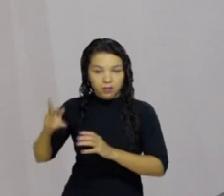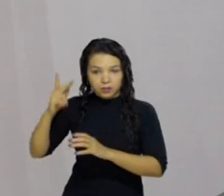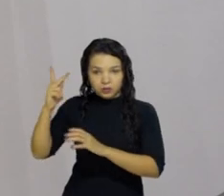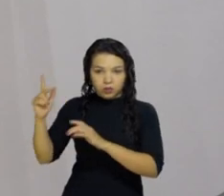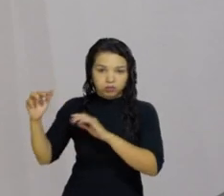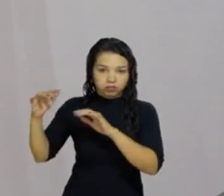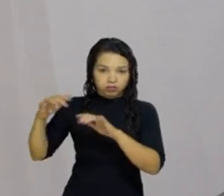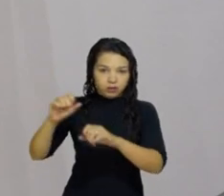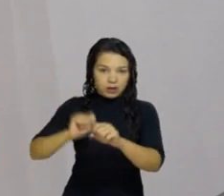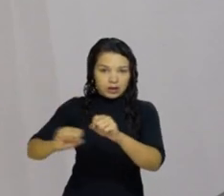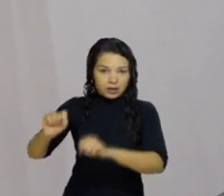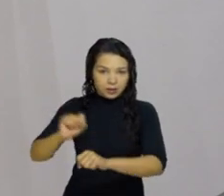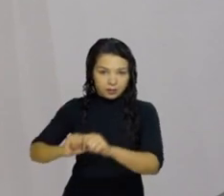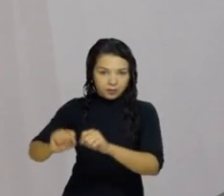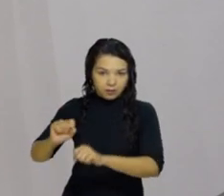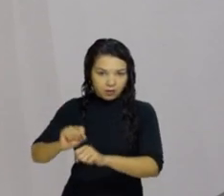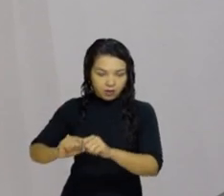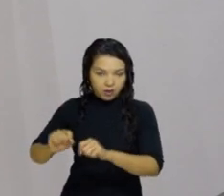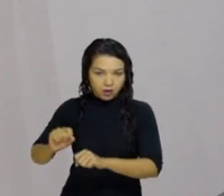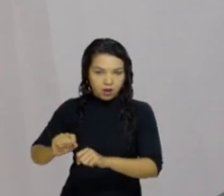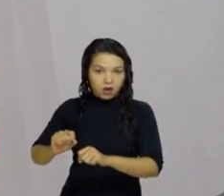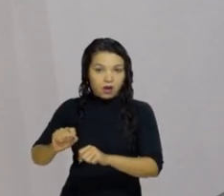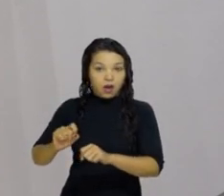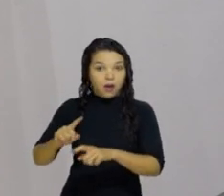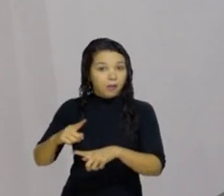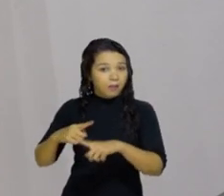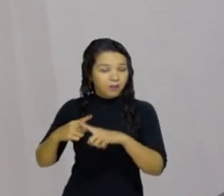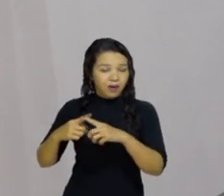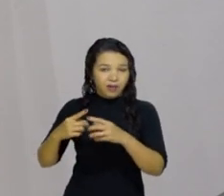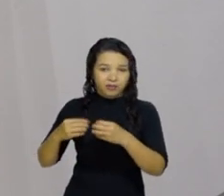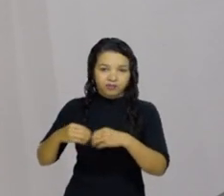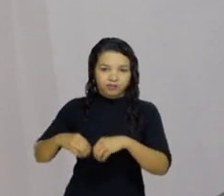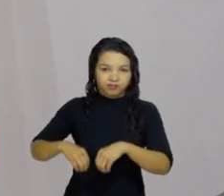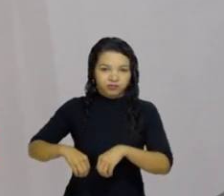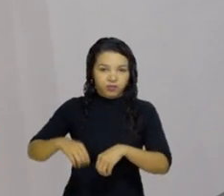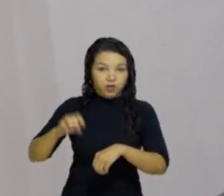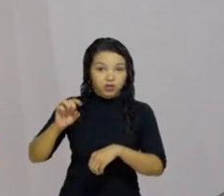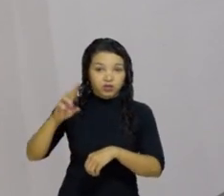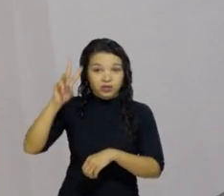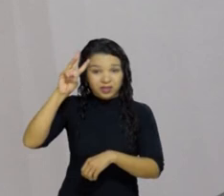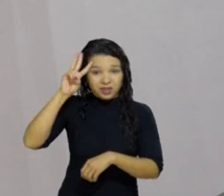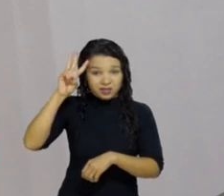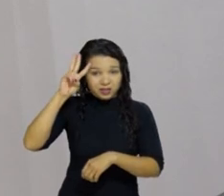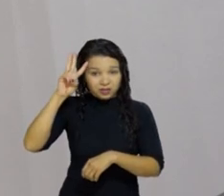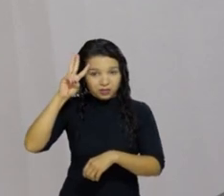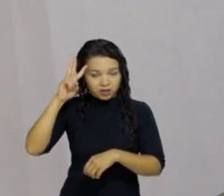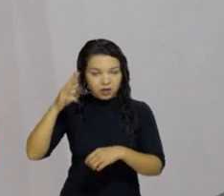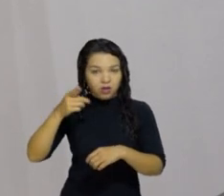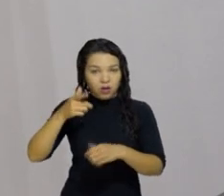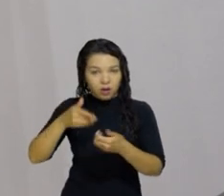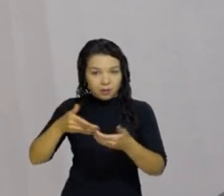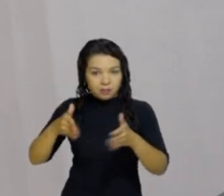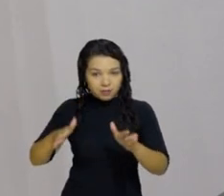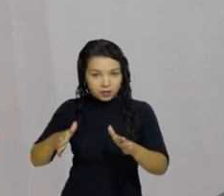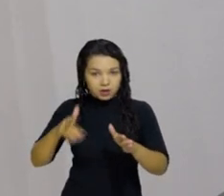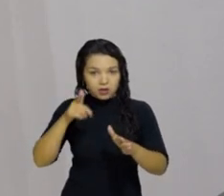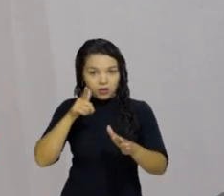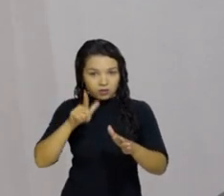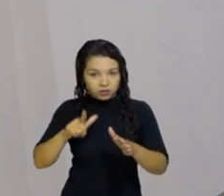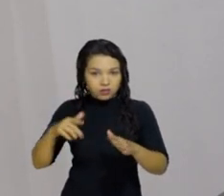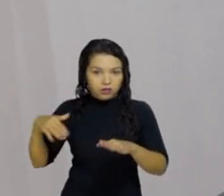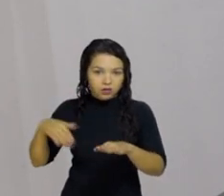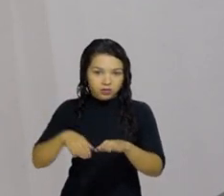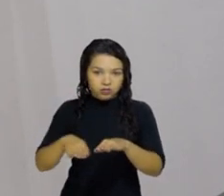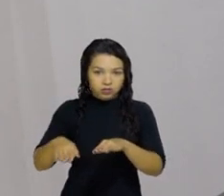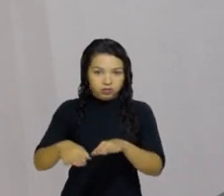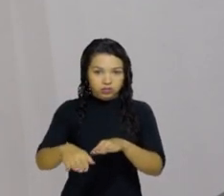na terça-feira desta semana, dia 16 de abril, pela Arteris Litoral Sul, responsável pelo trecho.